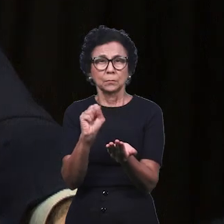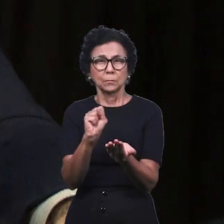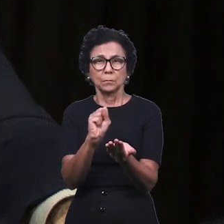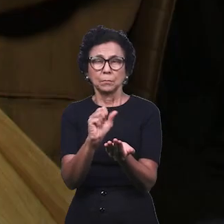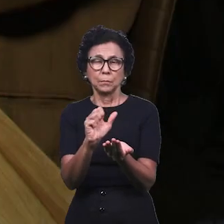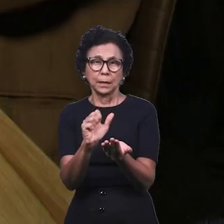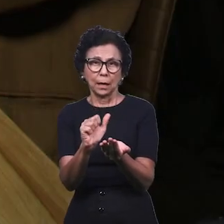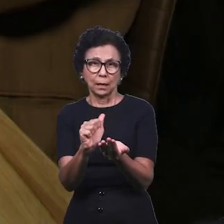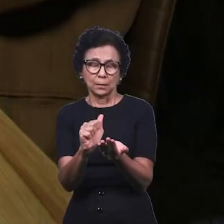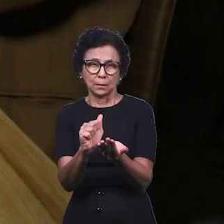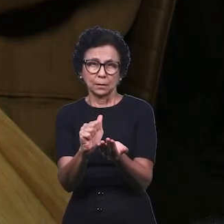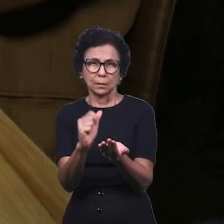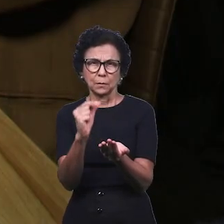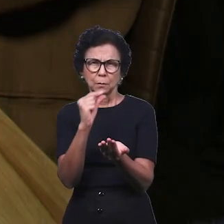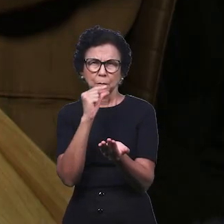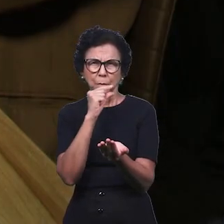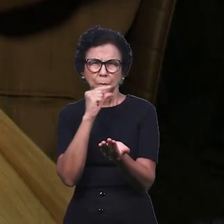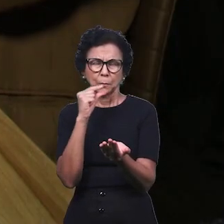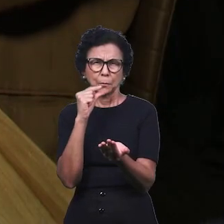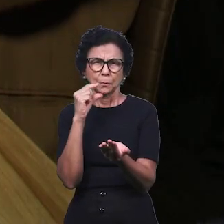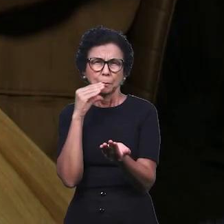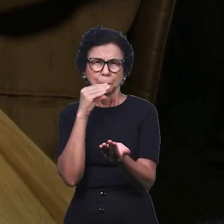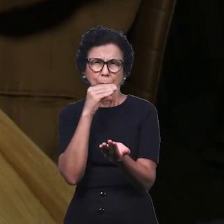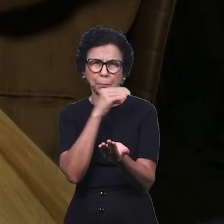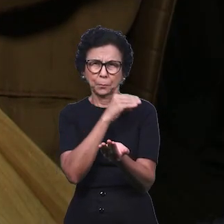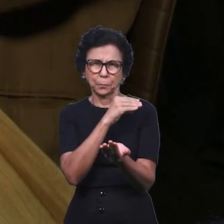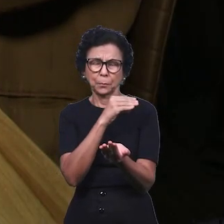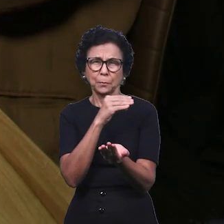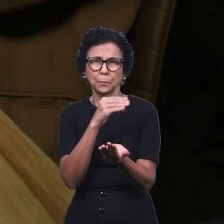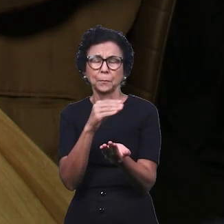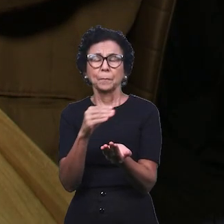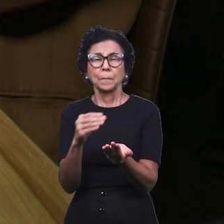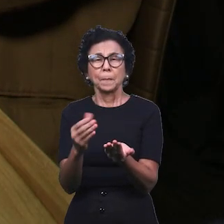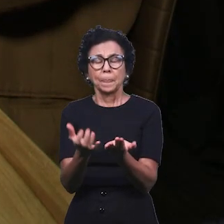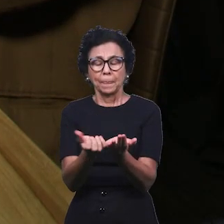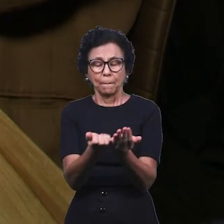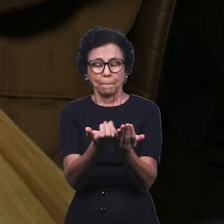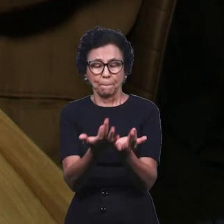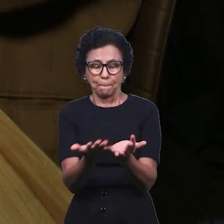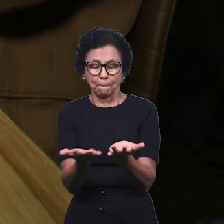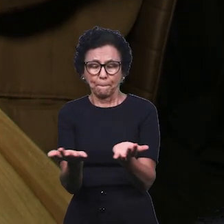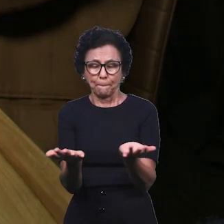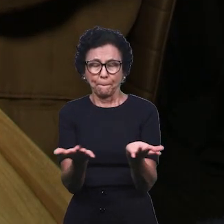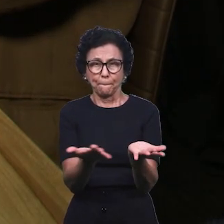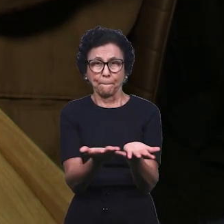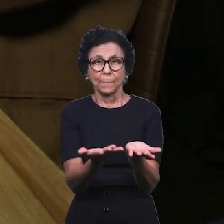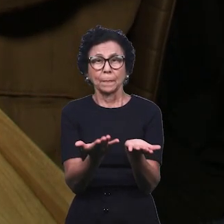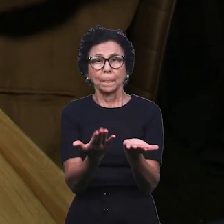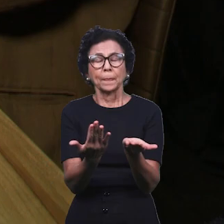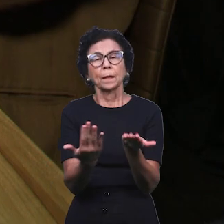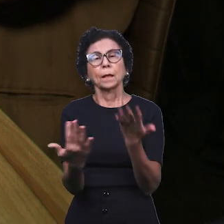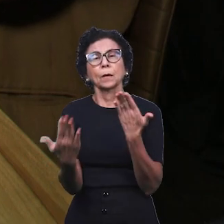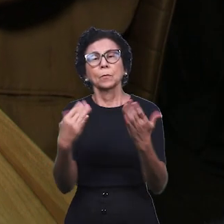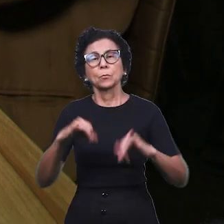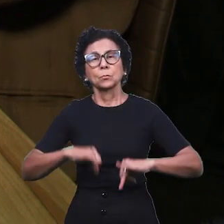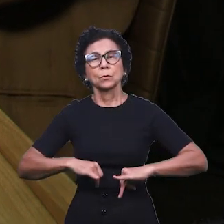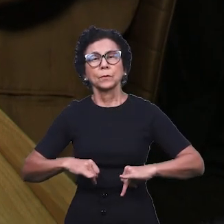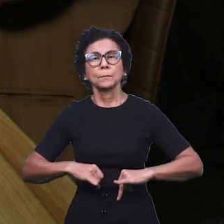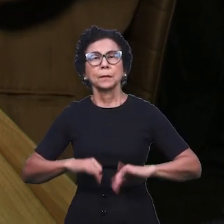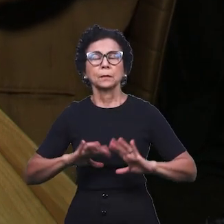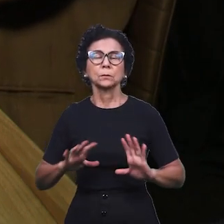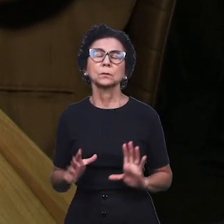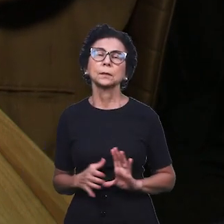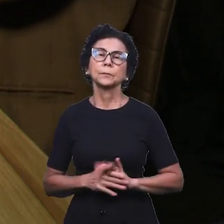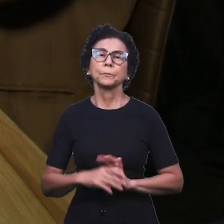Calvário. Engraçado, né? Ele assumiu todos os nossos pecados. Então, assim, o crivo,